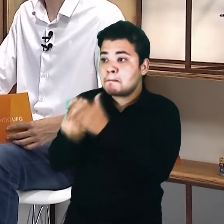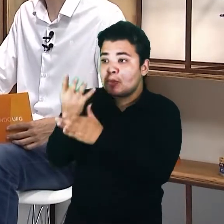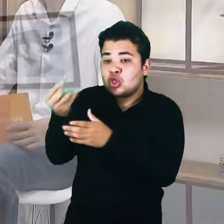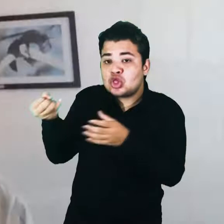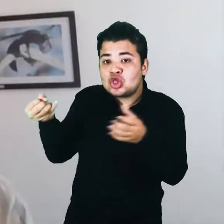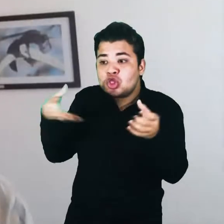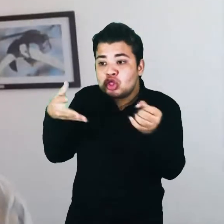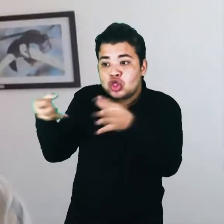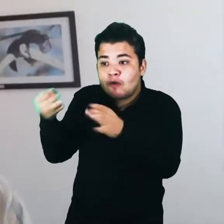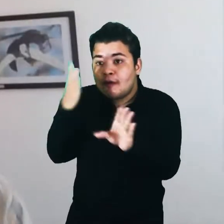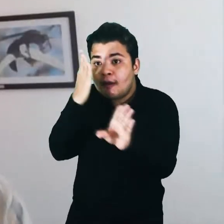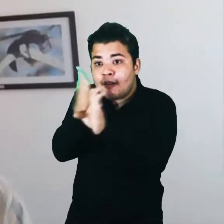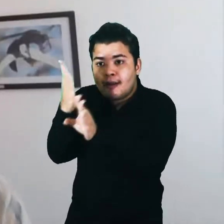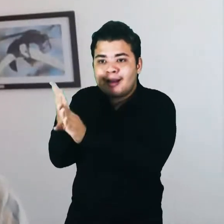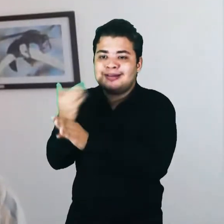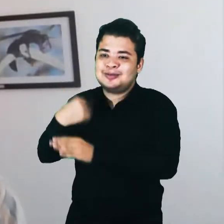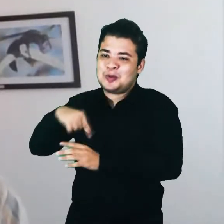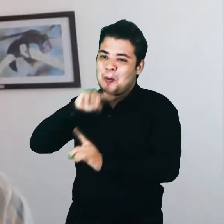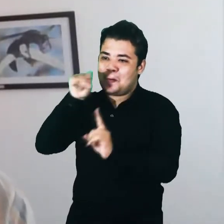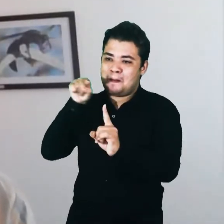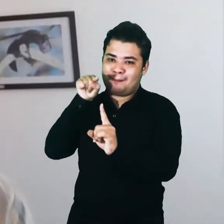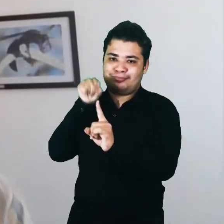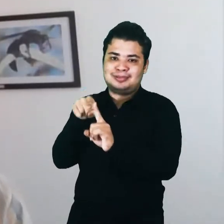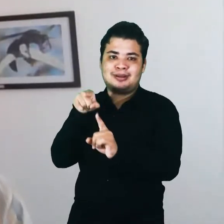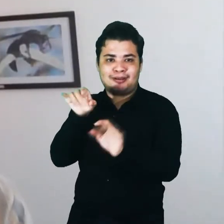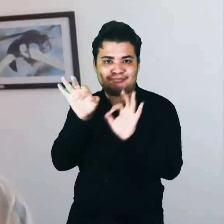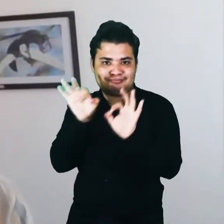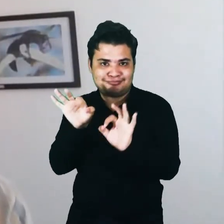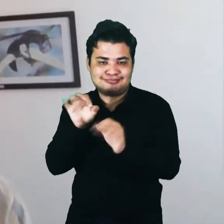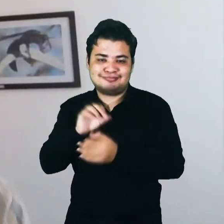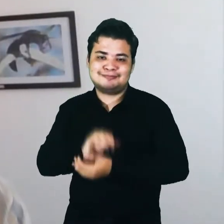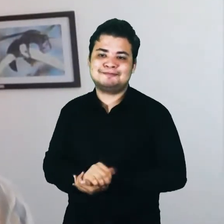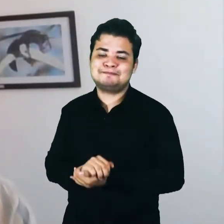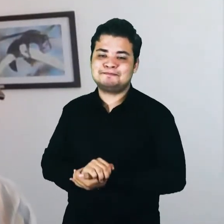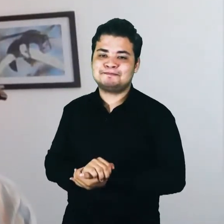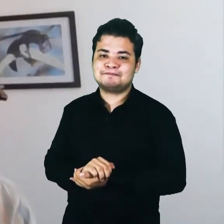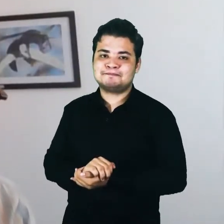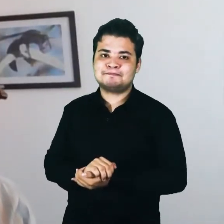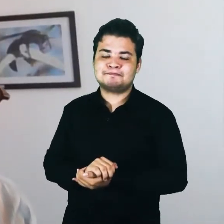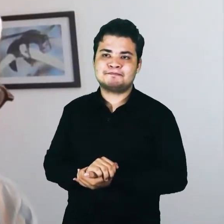né? Essa é a busca da gente, encontrar novas espécies, né?